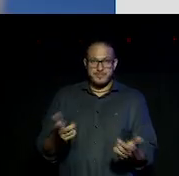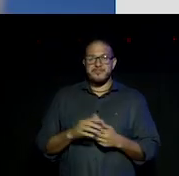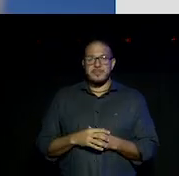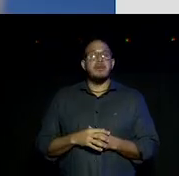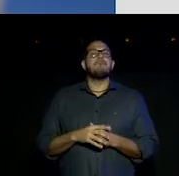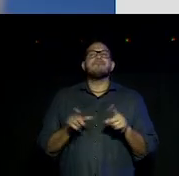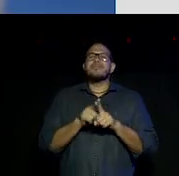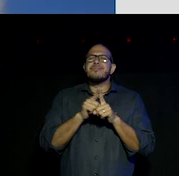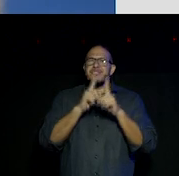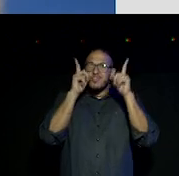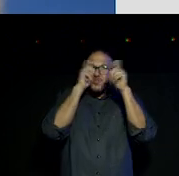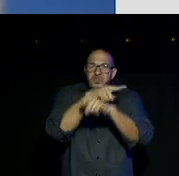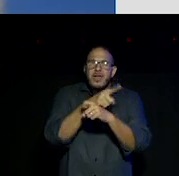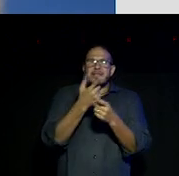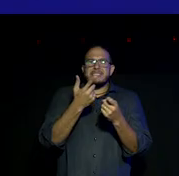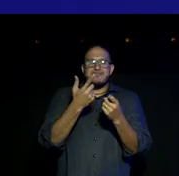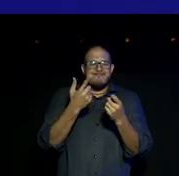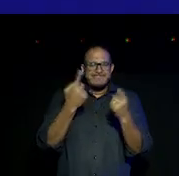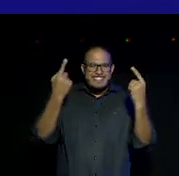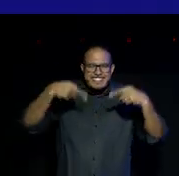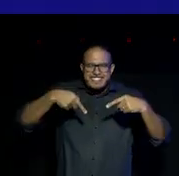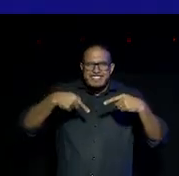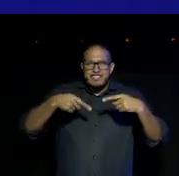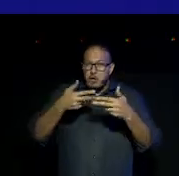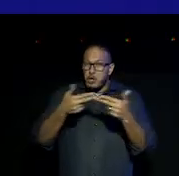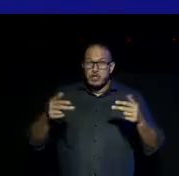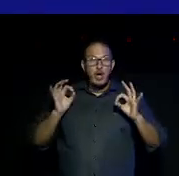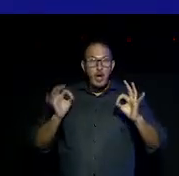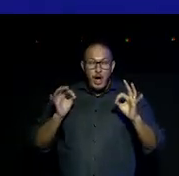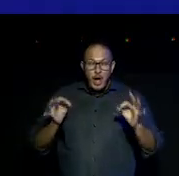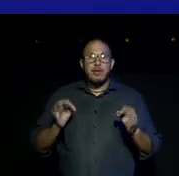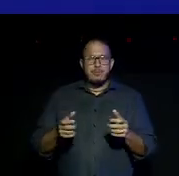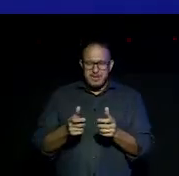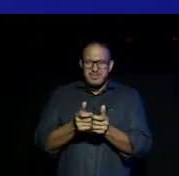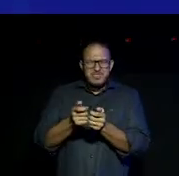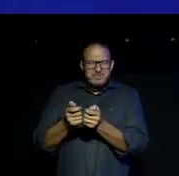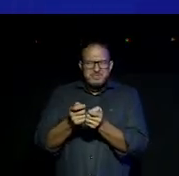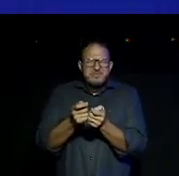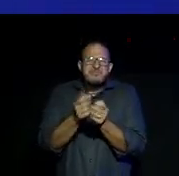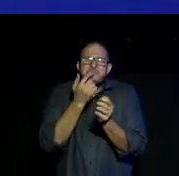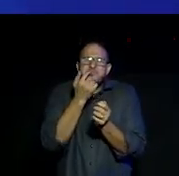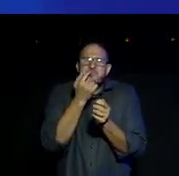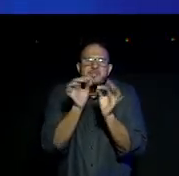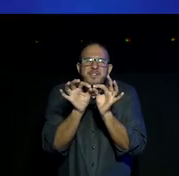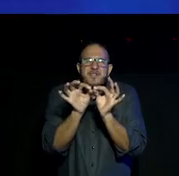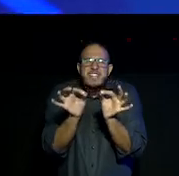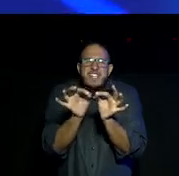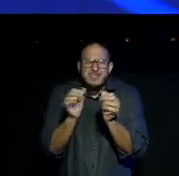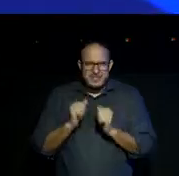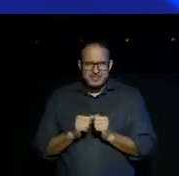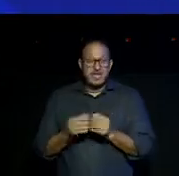como desafios. Colocar para vocês uma prova terrível. Pegue um joguinho bem fácil, bem